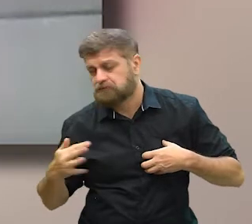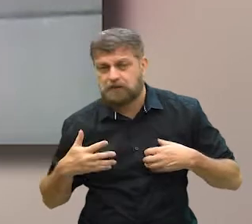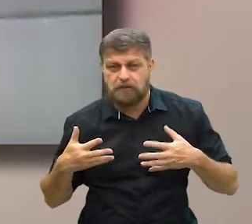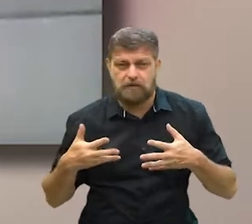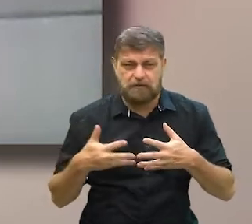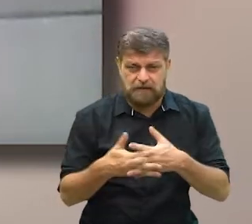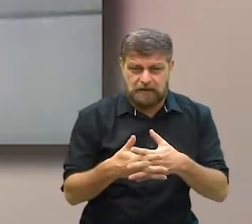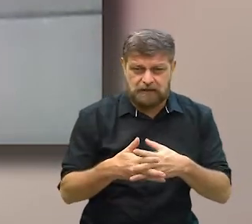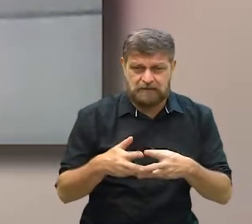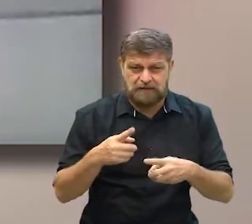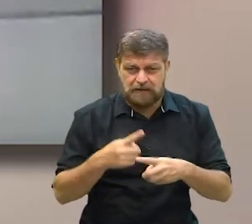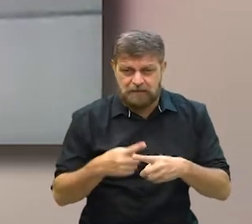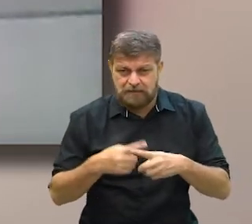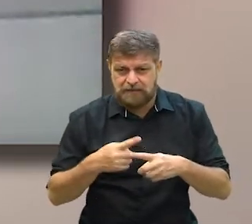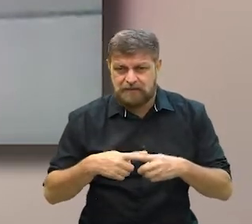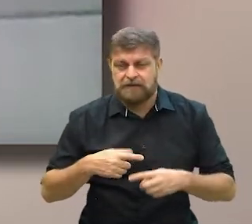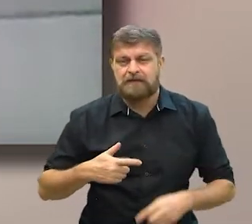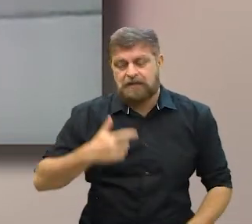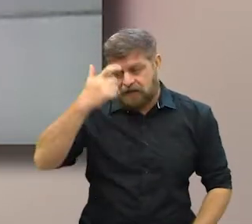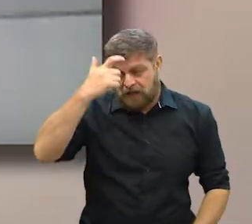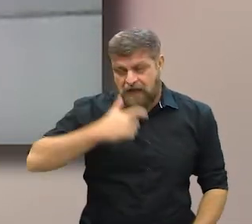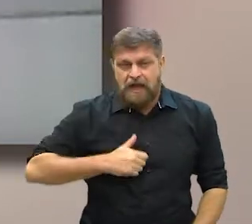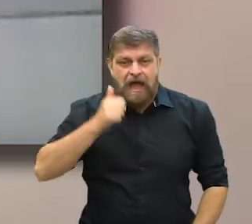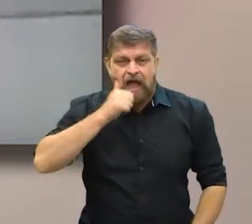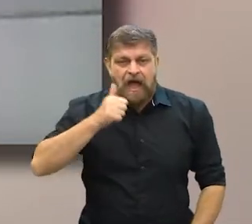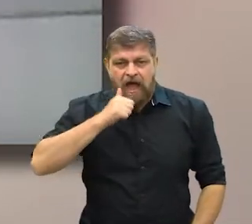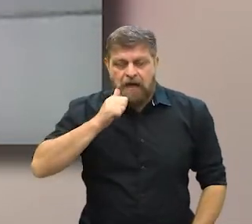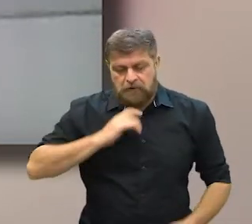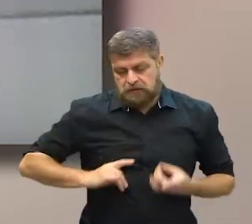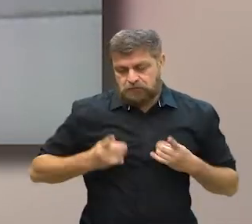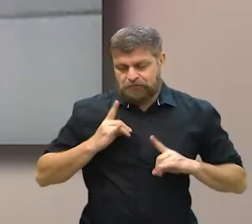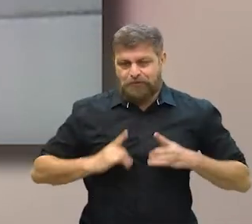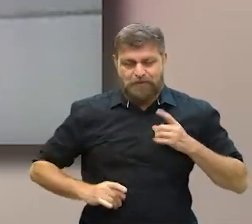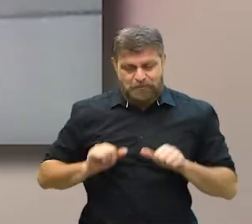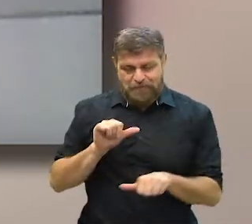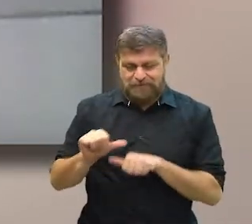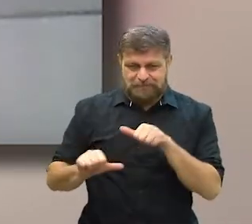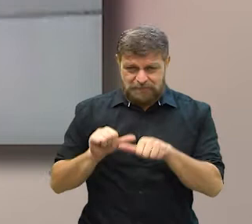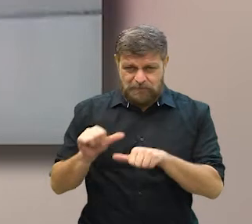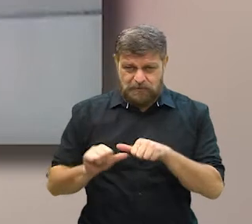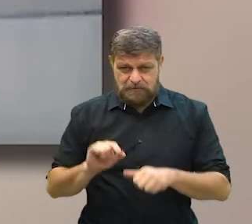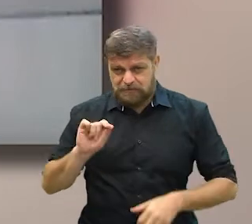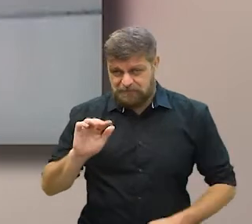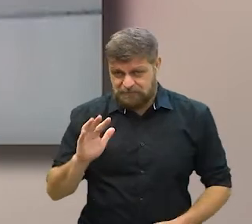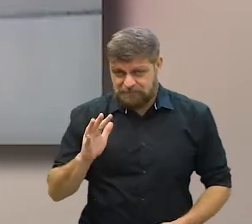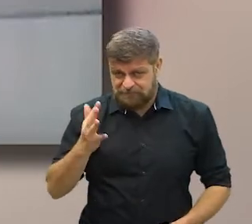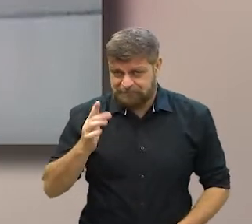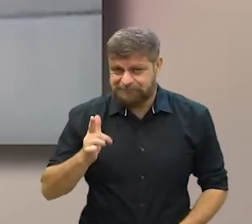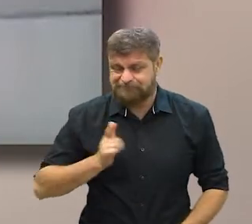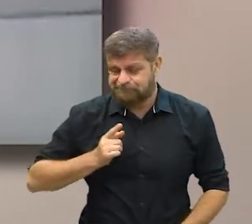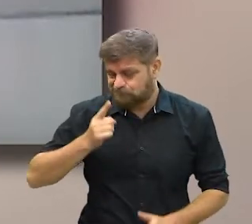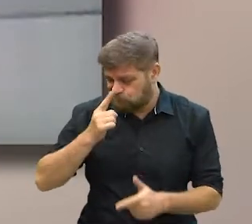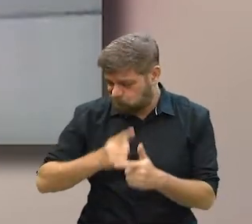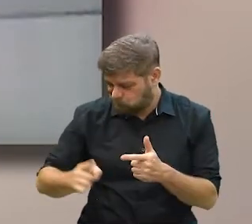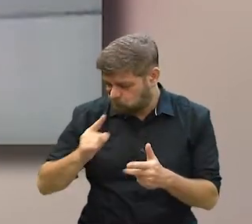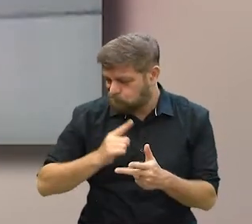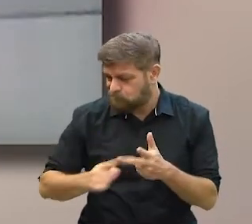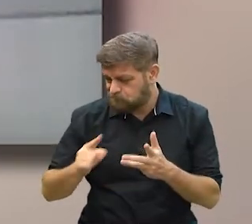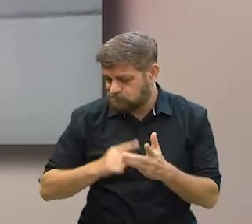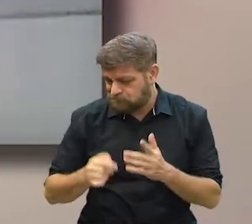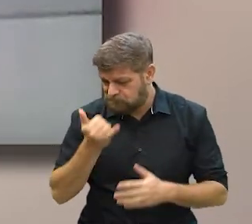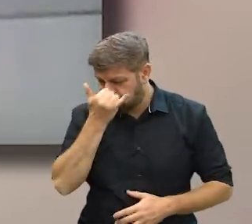Tem mãe que amamenta chorando. E isso tudo é muito complicado, porque vai liberar adrenalina, vai inibir a ocitocina e vai,